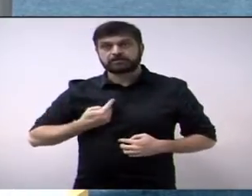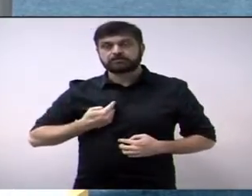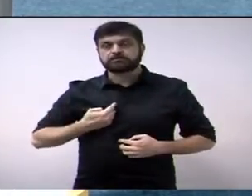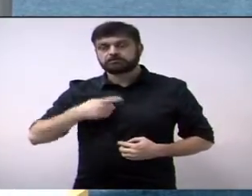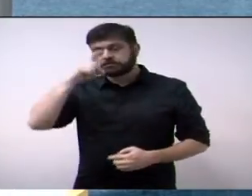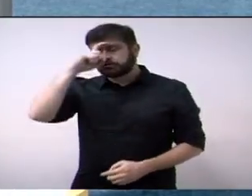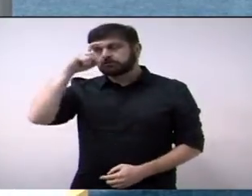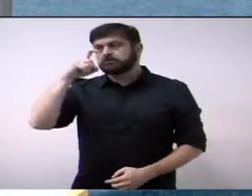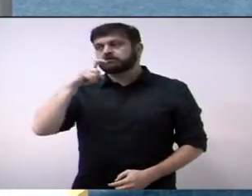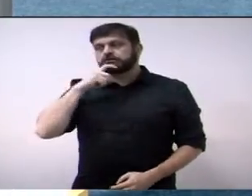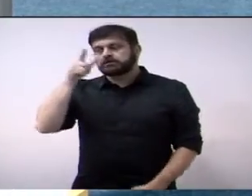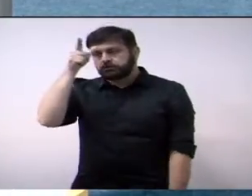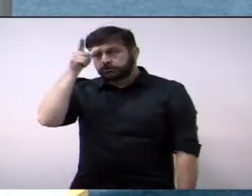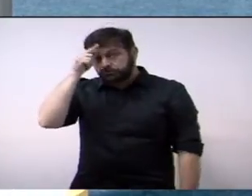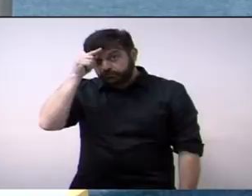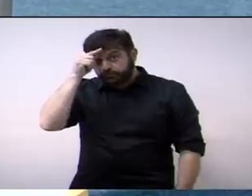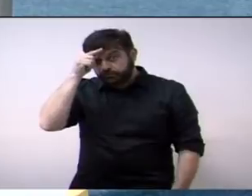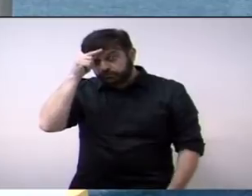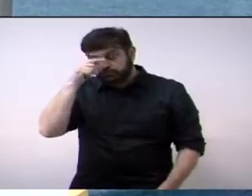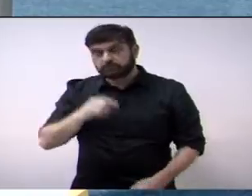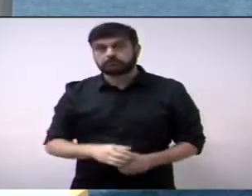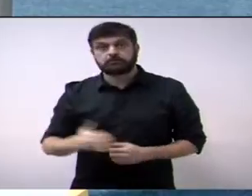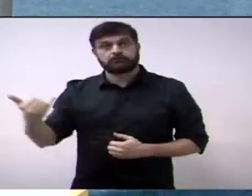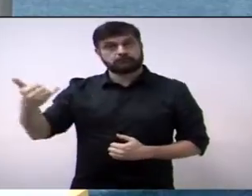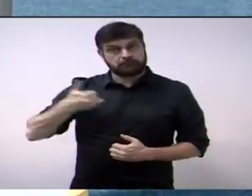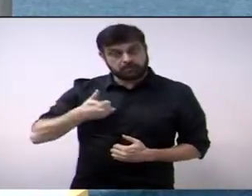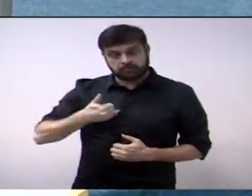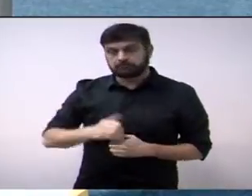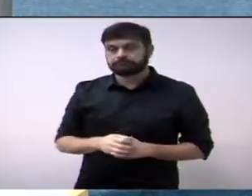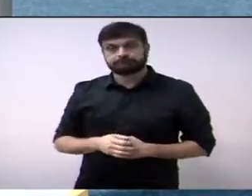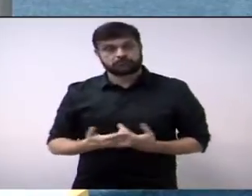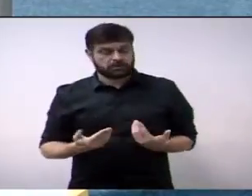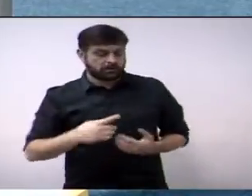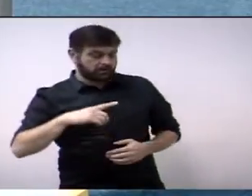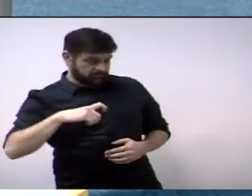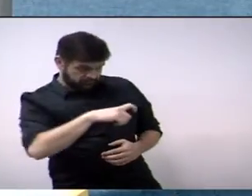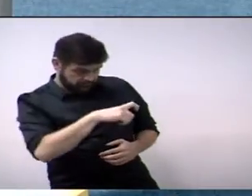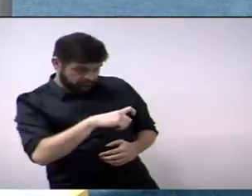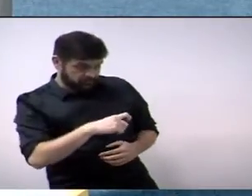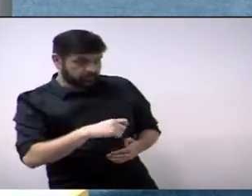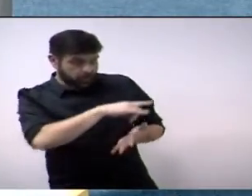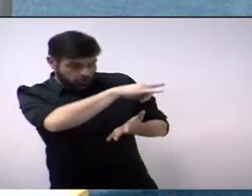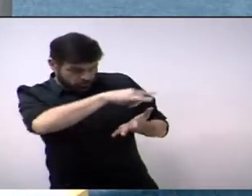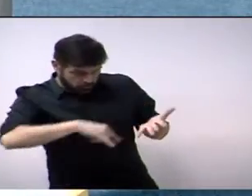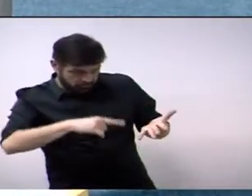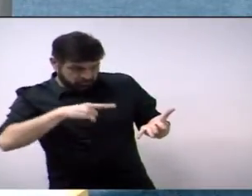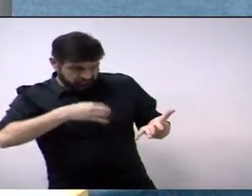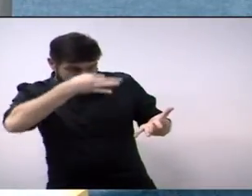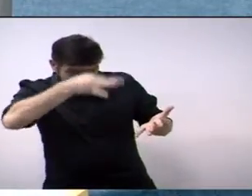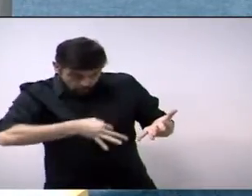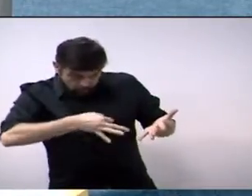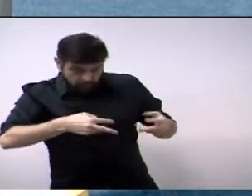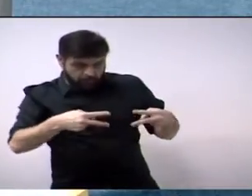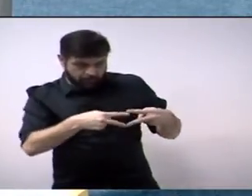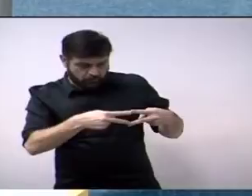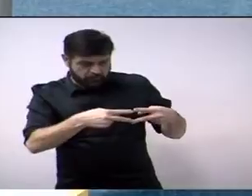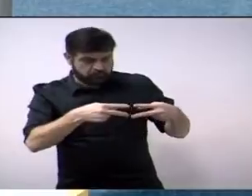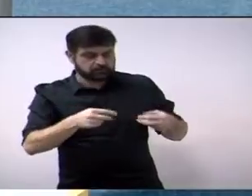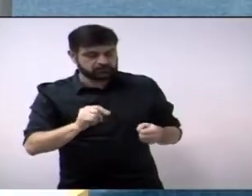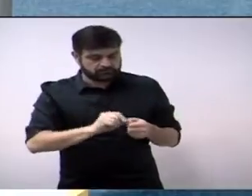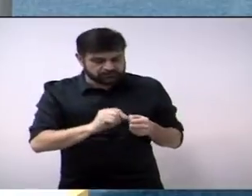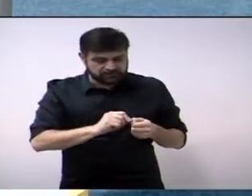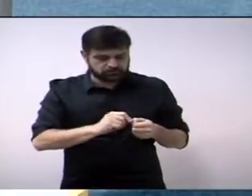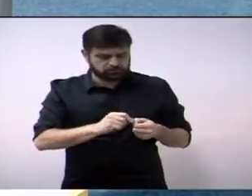tranquilos, assim, no sentido de que, vereadora, se a documentação estiver em ordem, se o município estiver caminhando certinho,